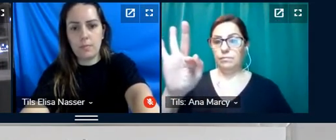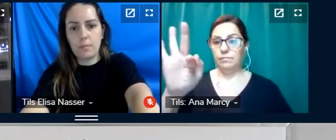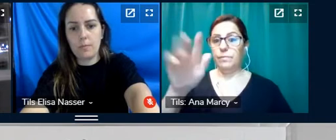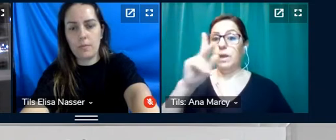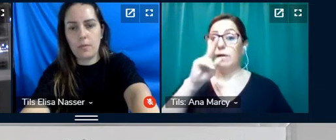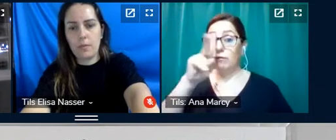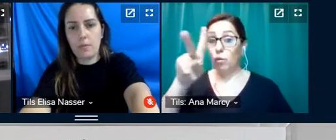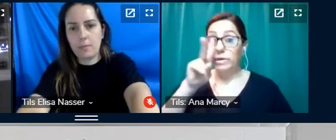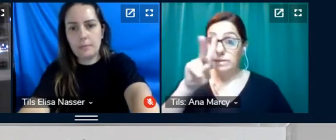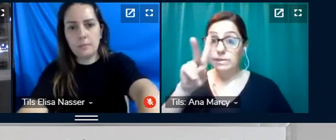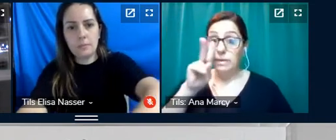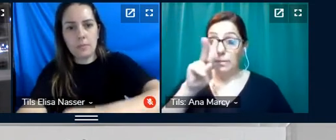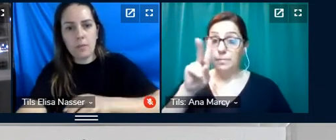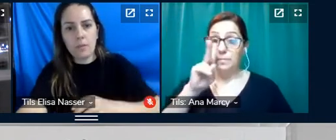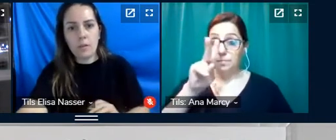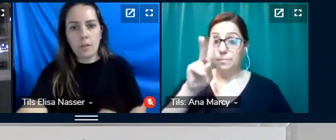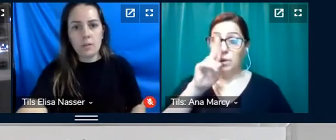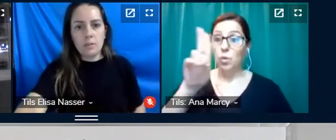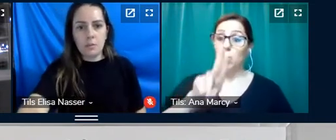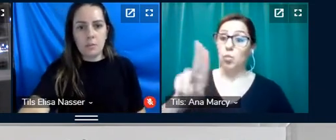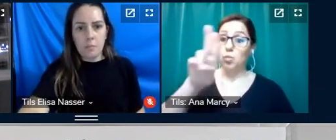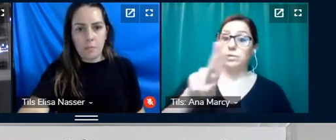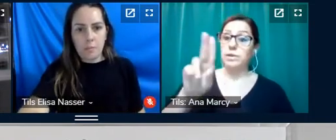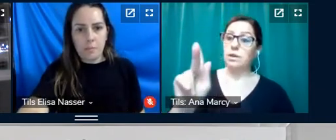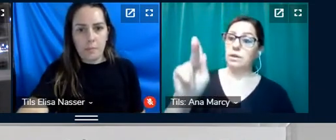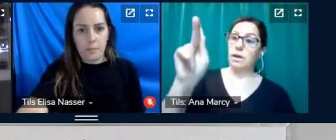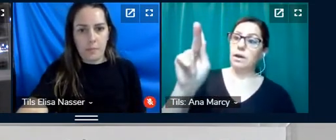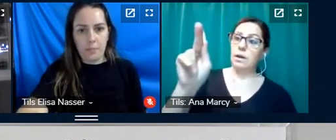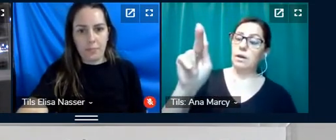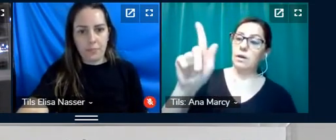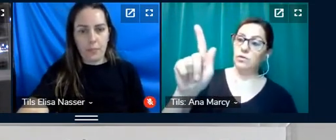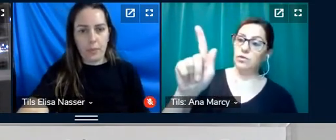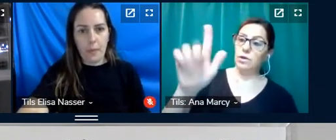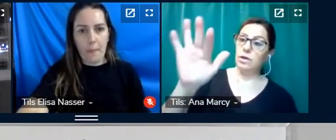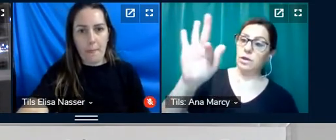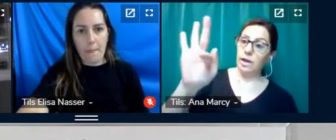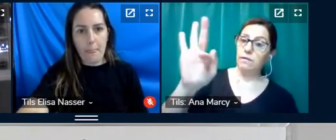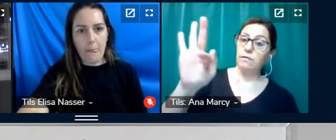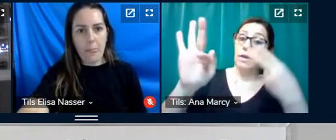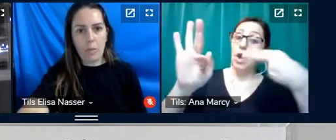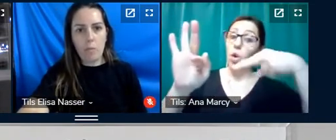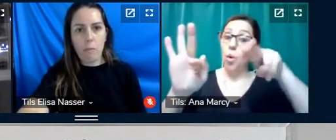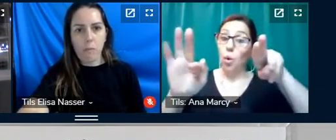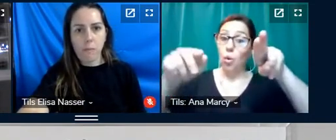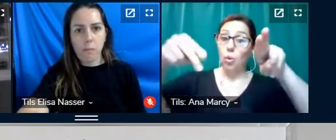kgf quanto Newton. Tá?